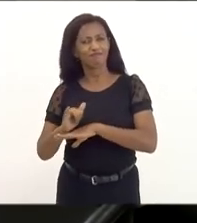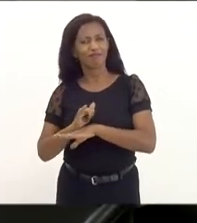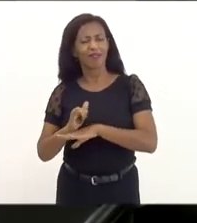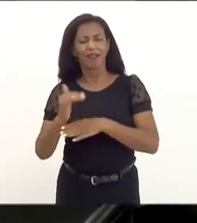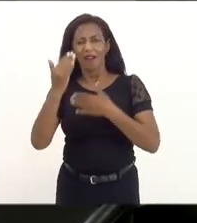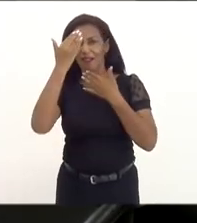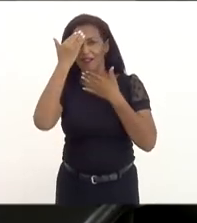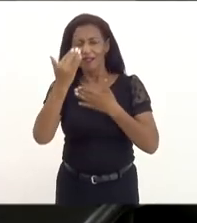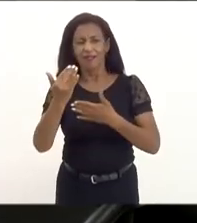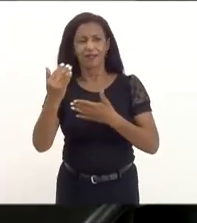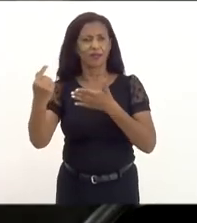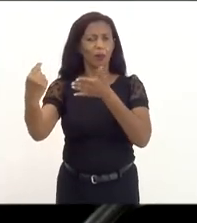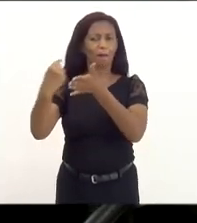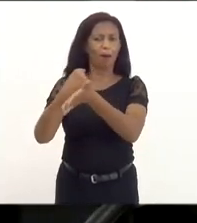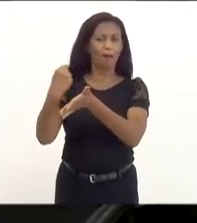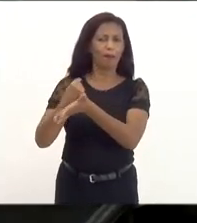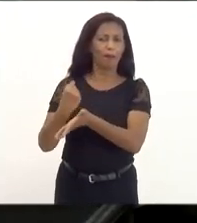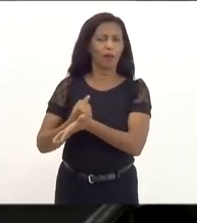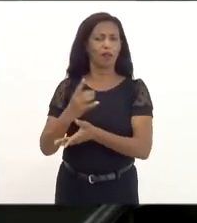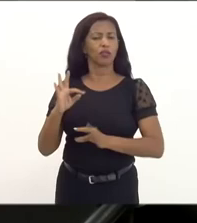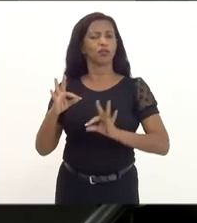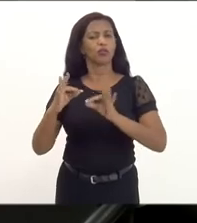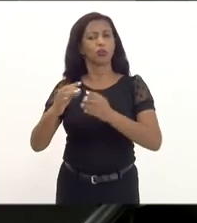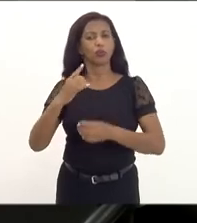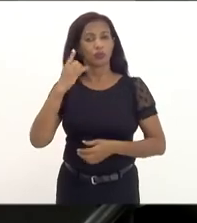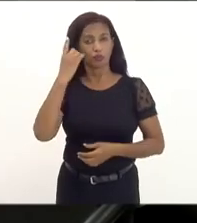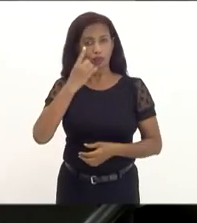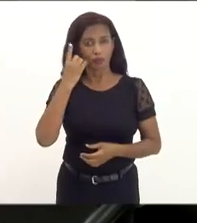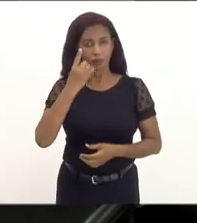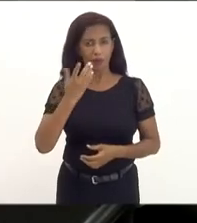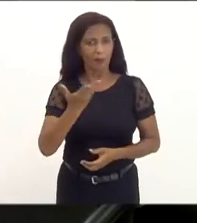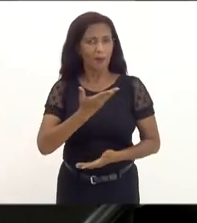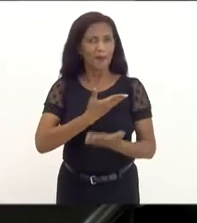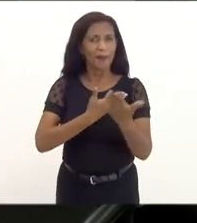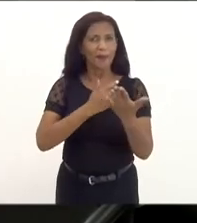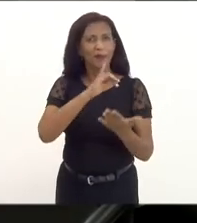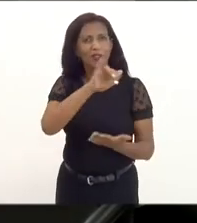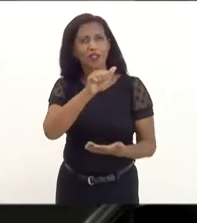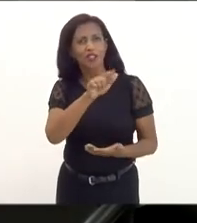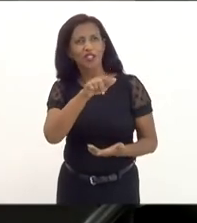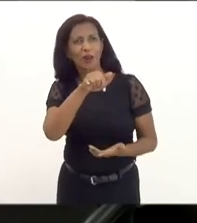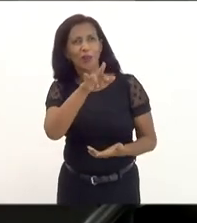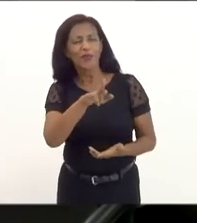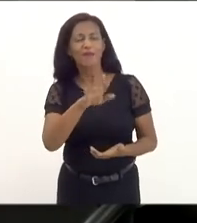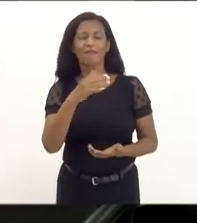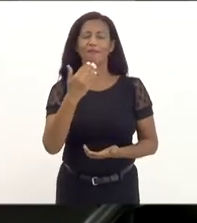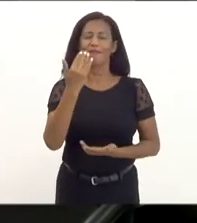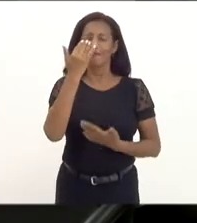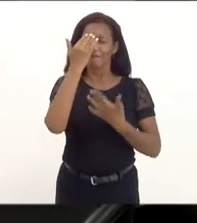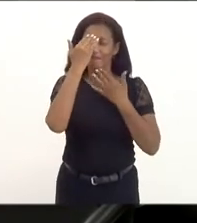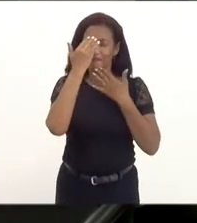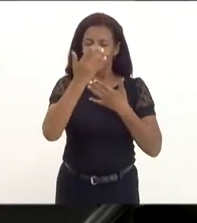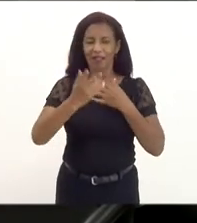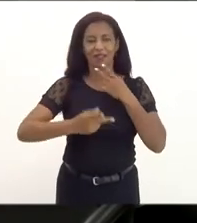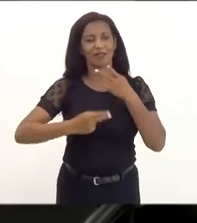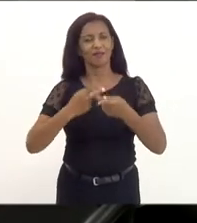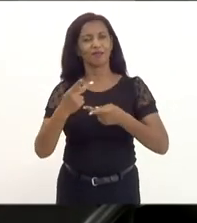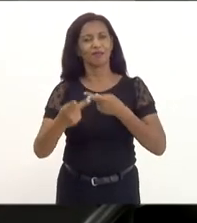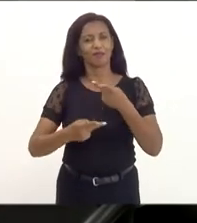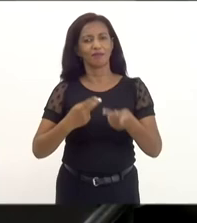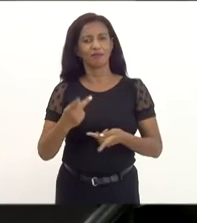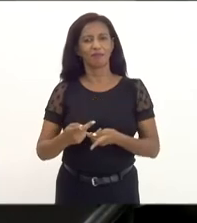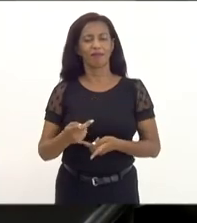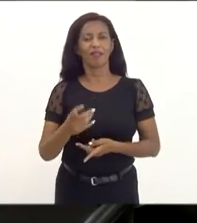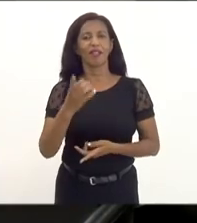muito as perguntas de todos os deputados Meu caro amigo deputado de alguém Muito obrigado pelas suas palavras